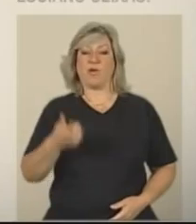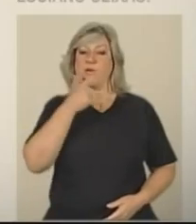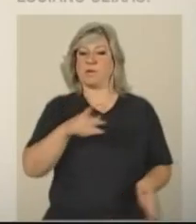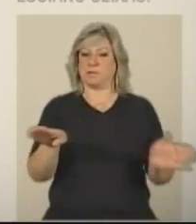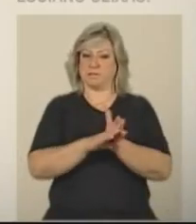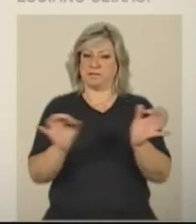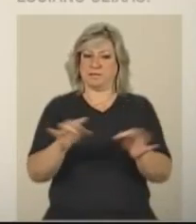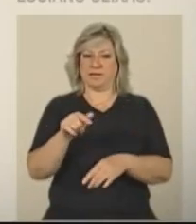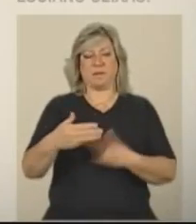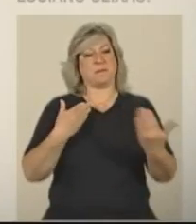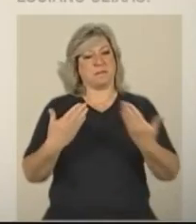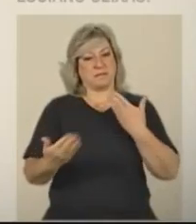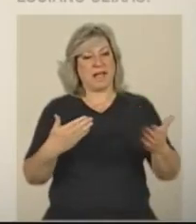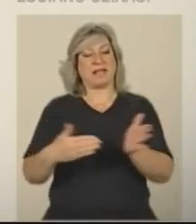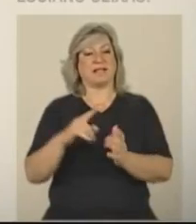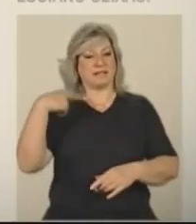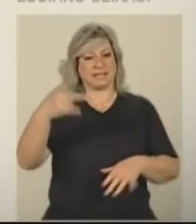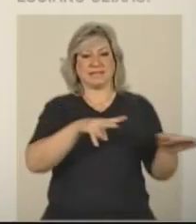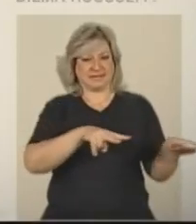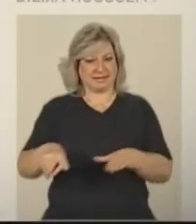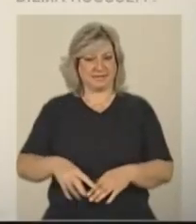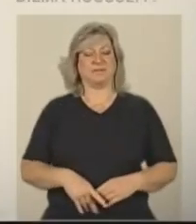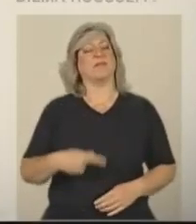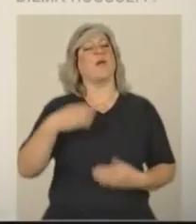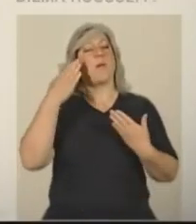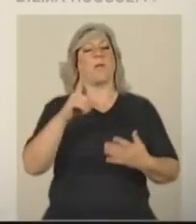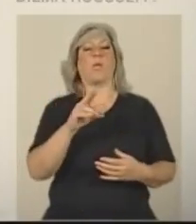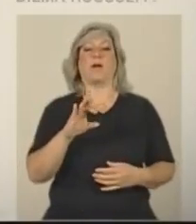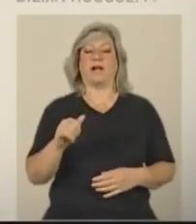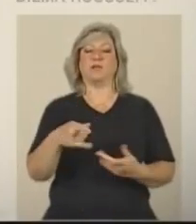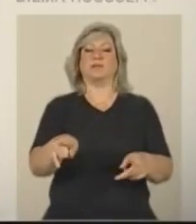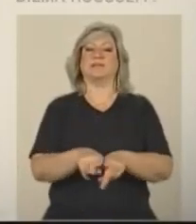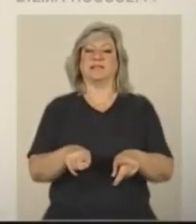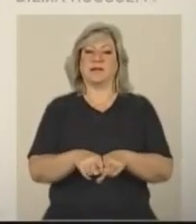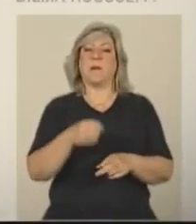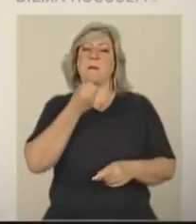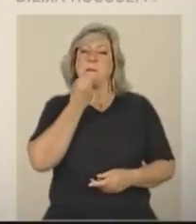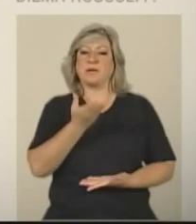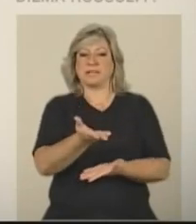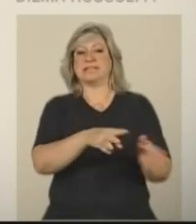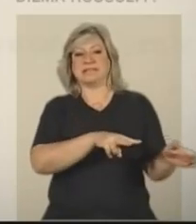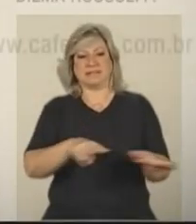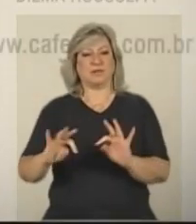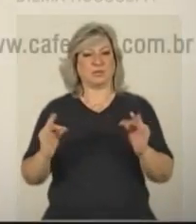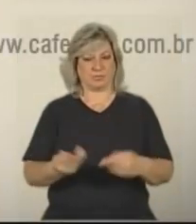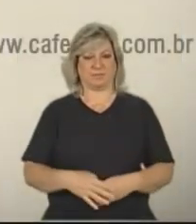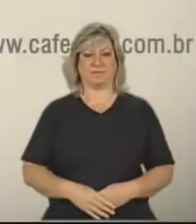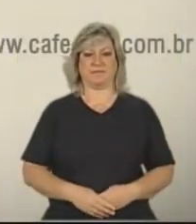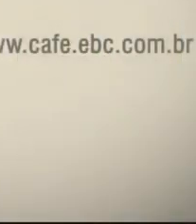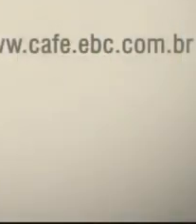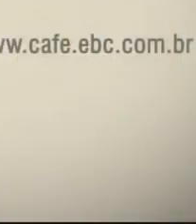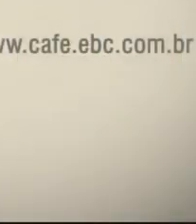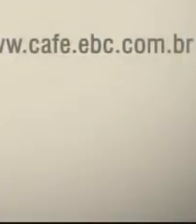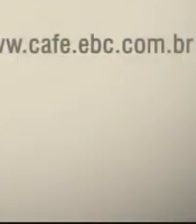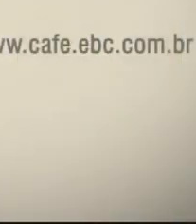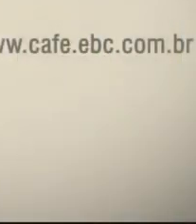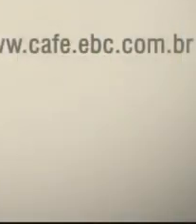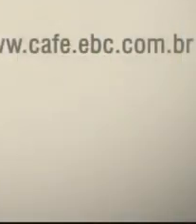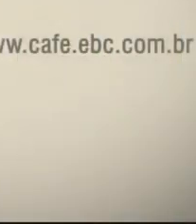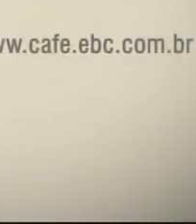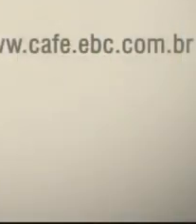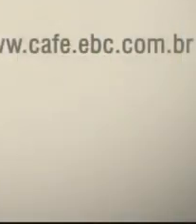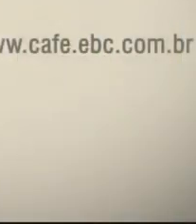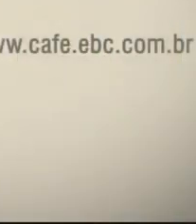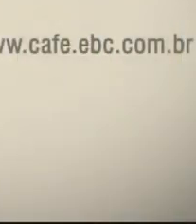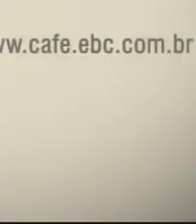ao fim do nosso bate-papo. Até a semana que vem. Obrigada, Luciano. Uma boa semana a todos. Você pode acessar este programa